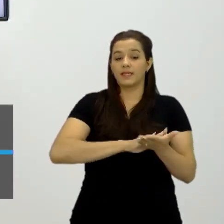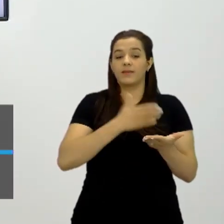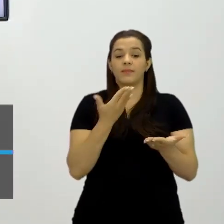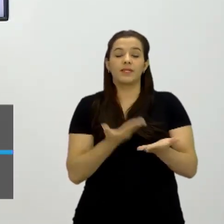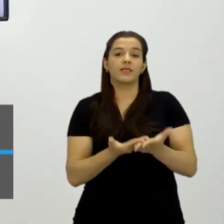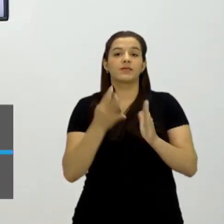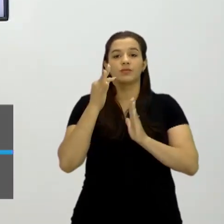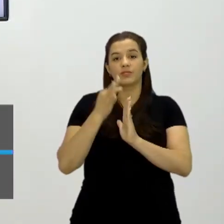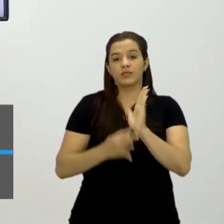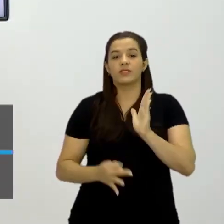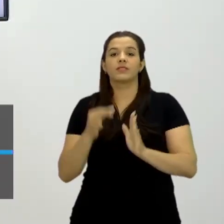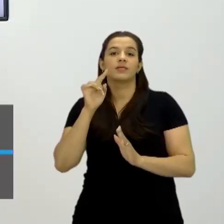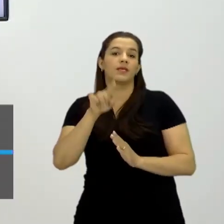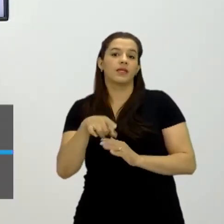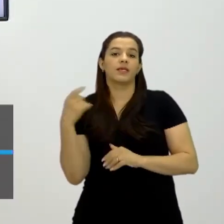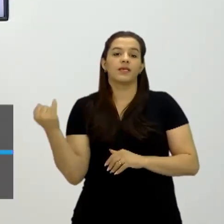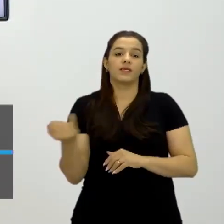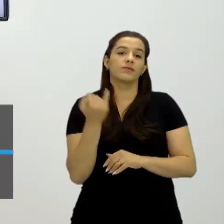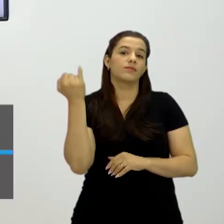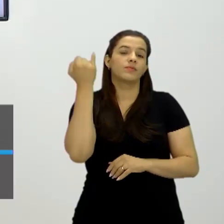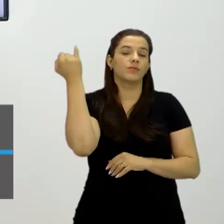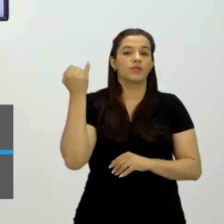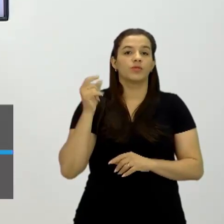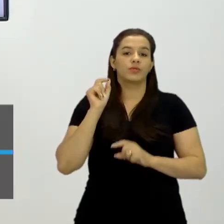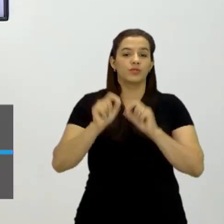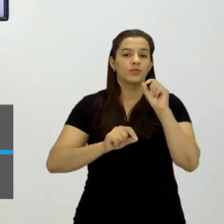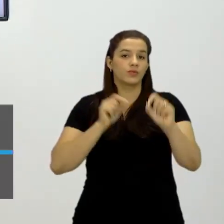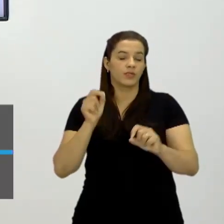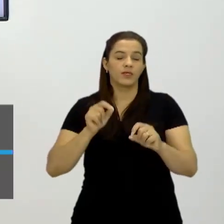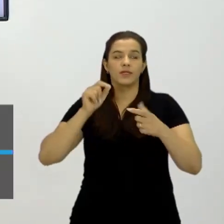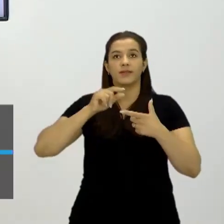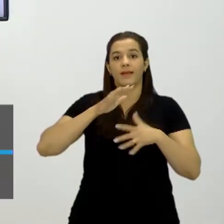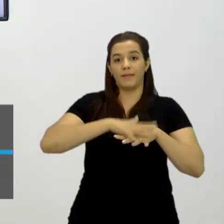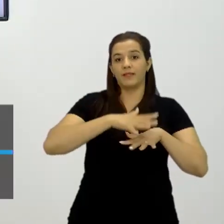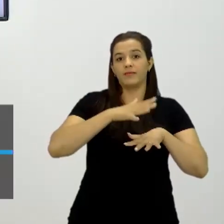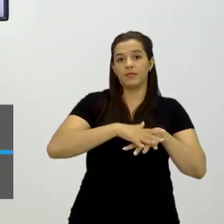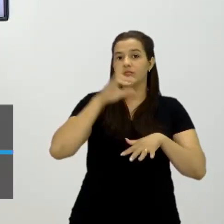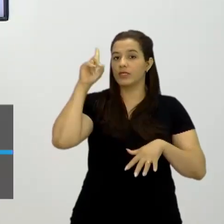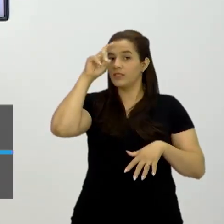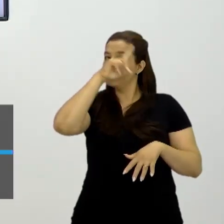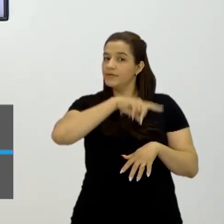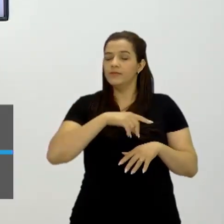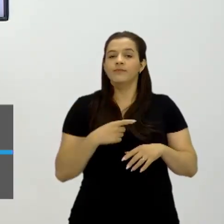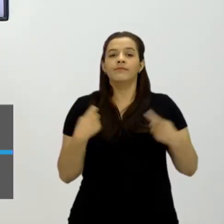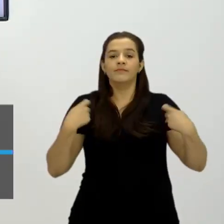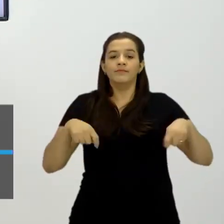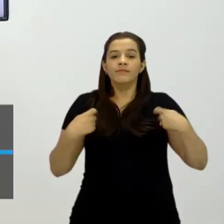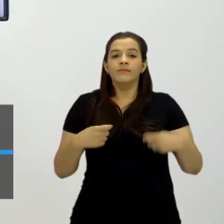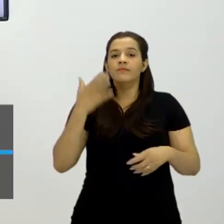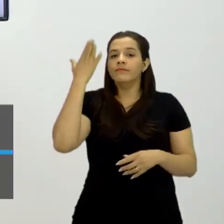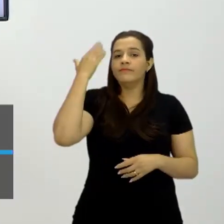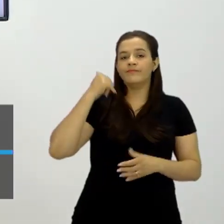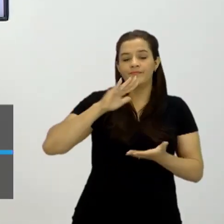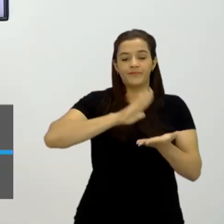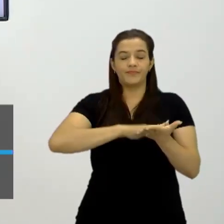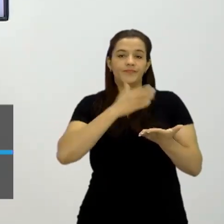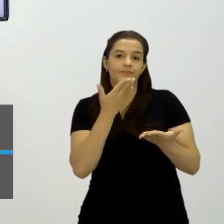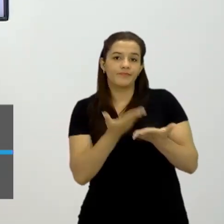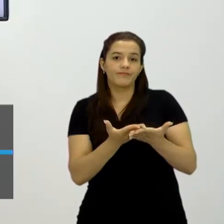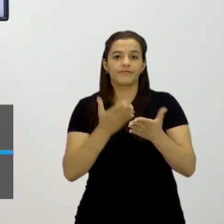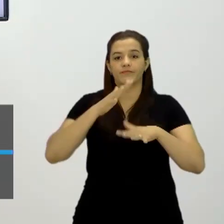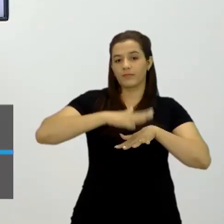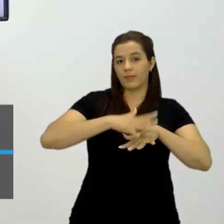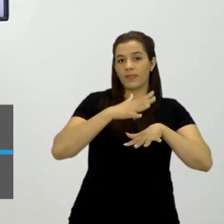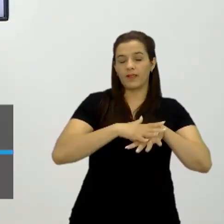de texto é um grande desafio dentro da problemática, né, na matemática, tá certo? Interpretar esse texto para a forma